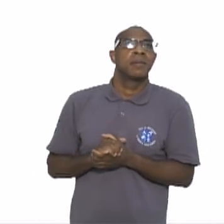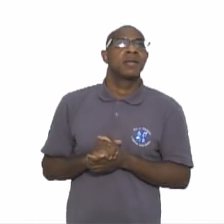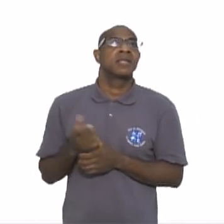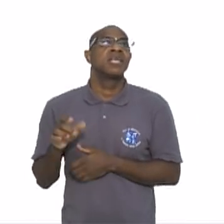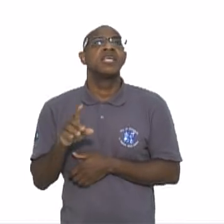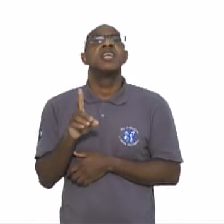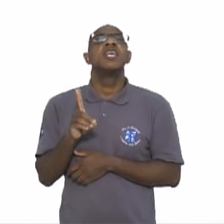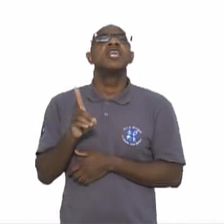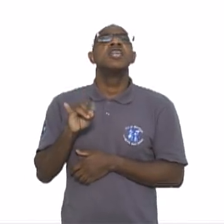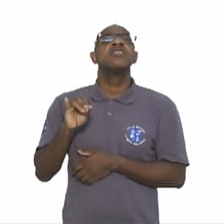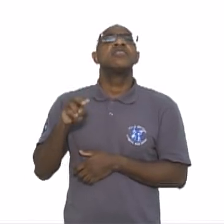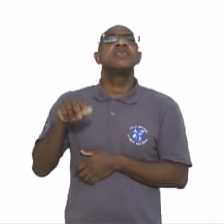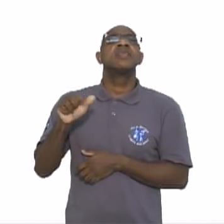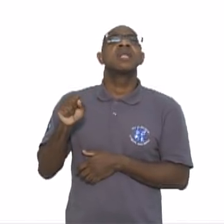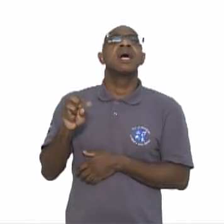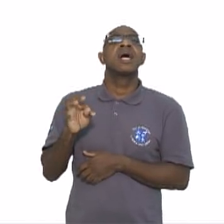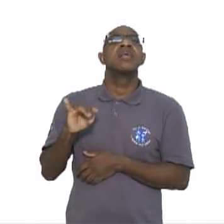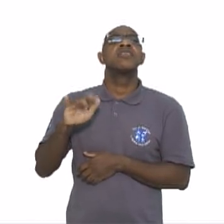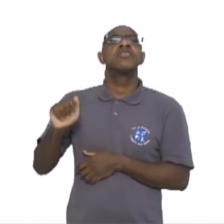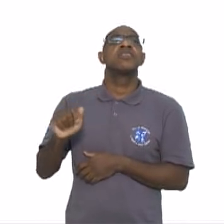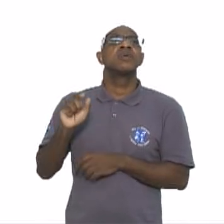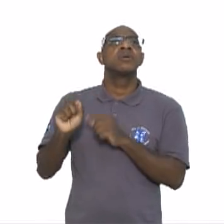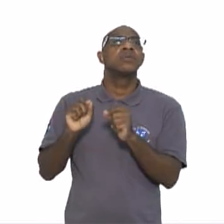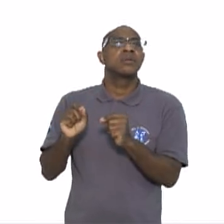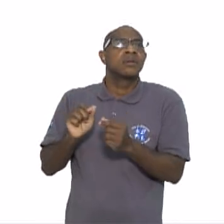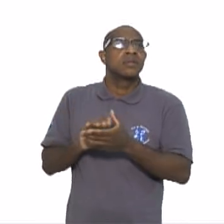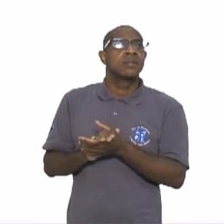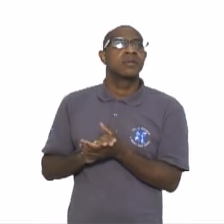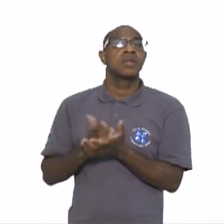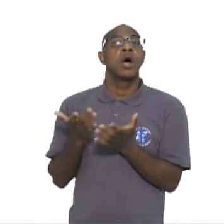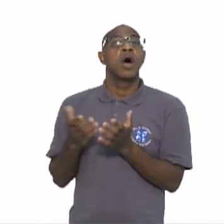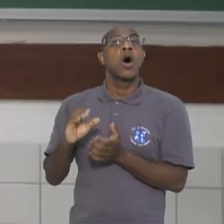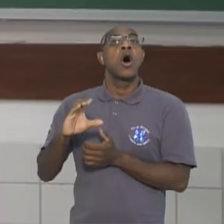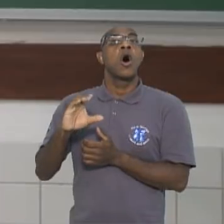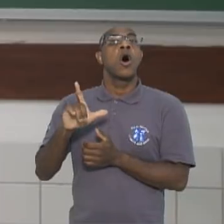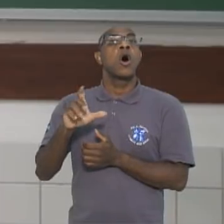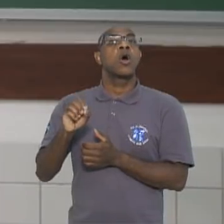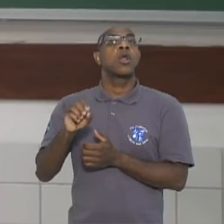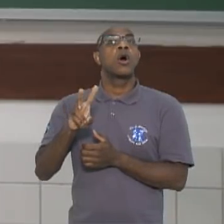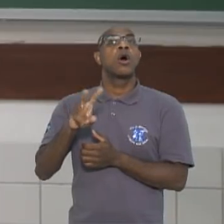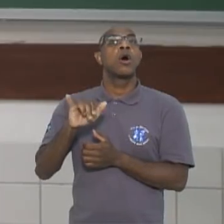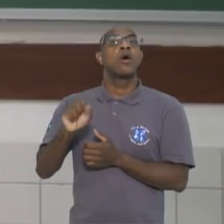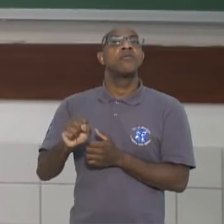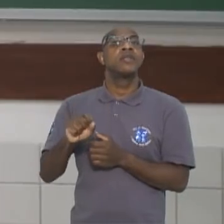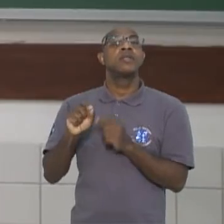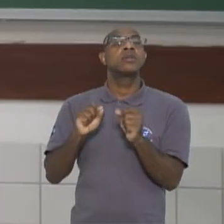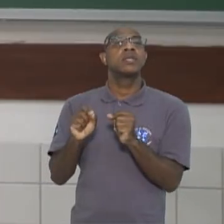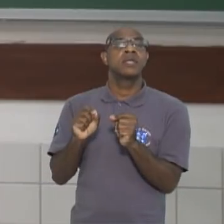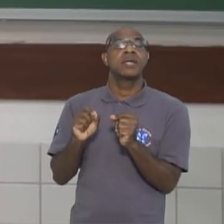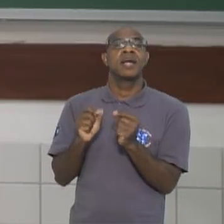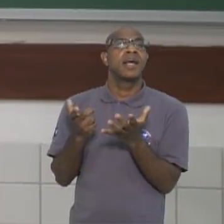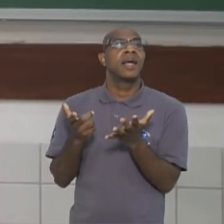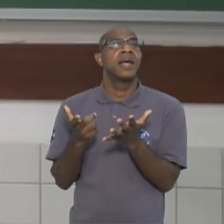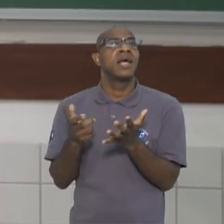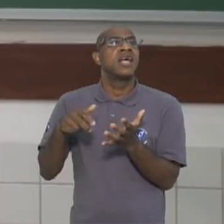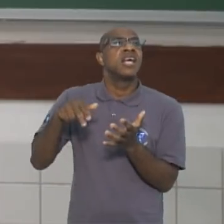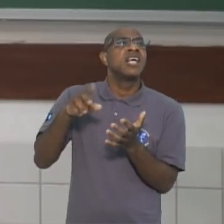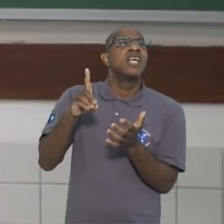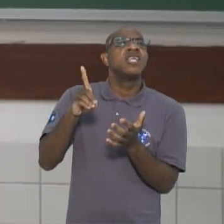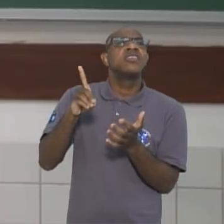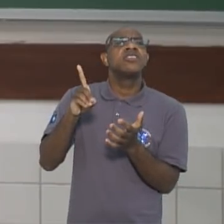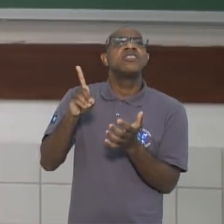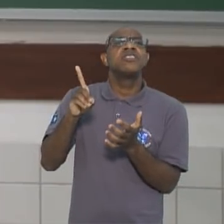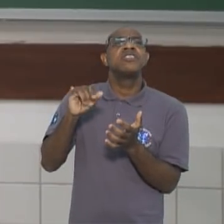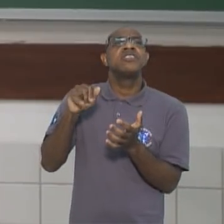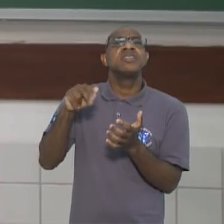Então, com Clovis, a gente tem o surgimento de uma dinastia. Né? O que seria uma dinastia? Uma dinastia é quando a gente tem